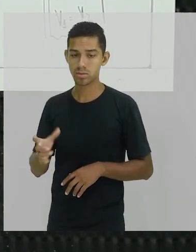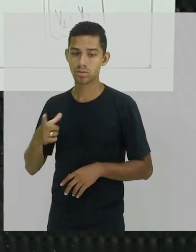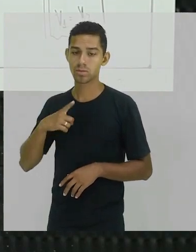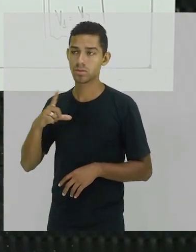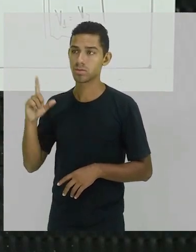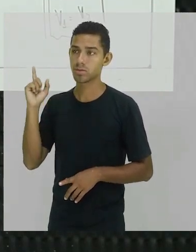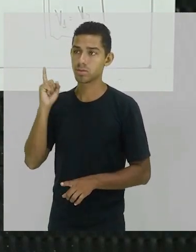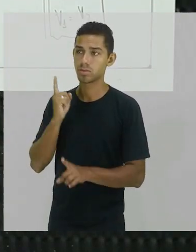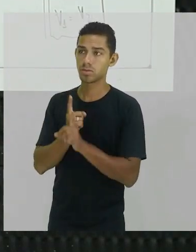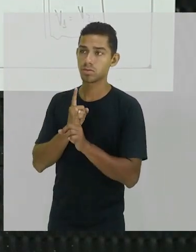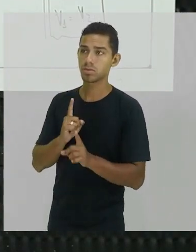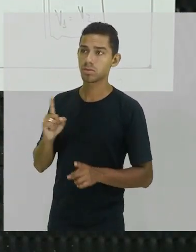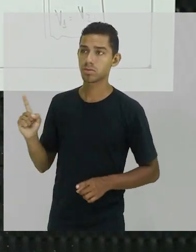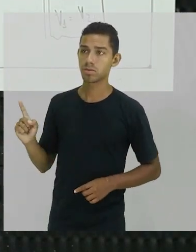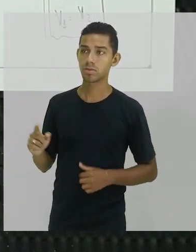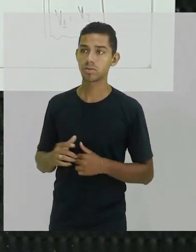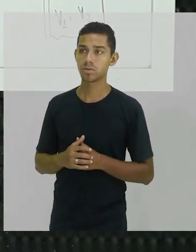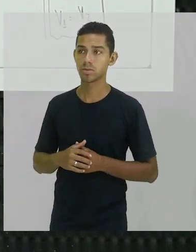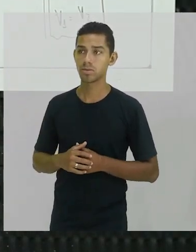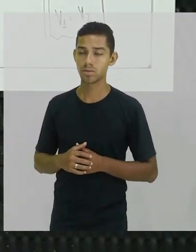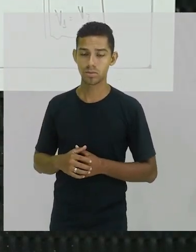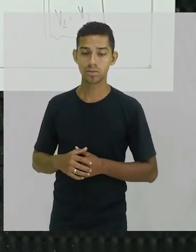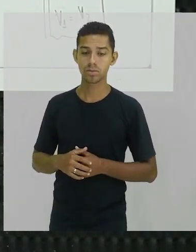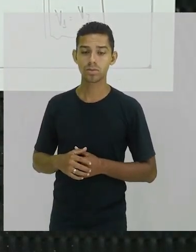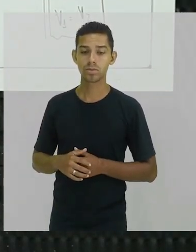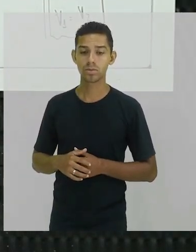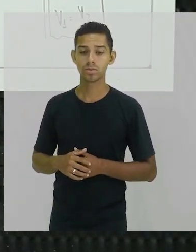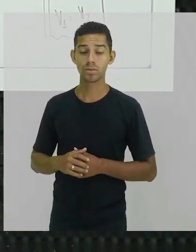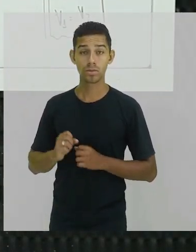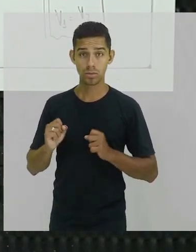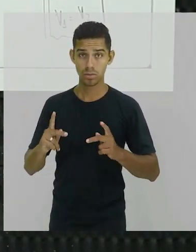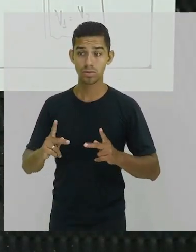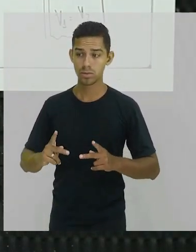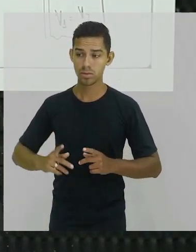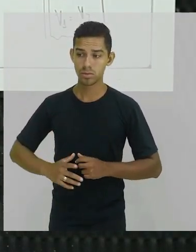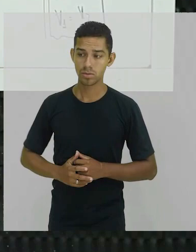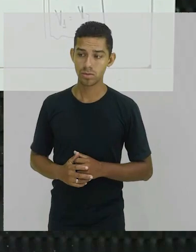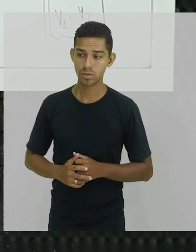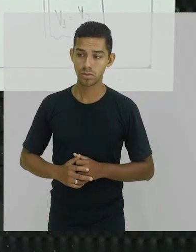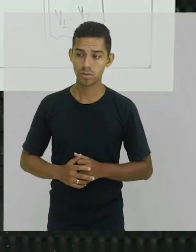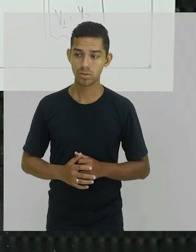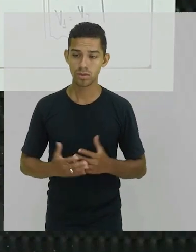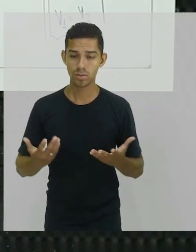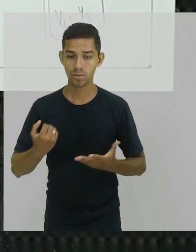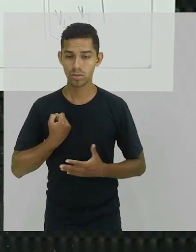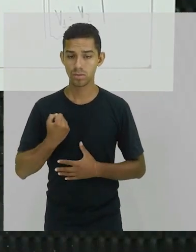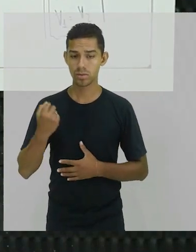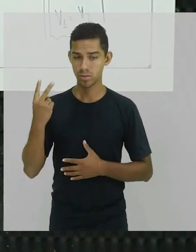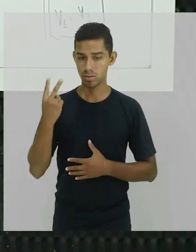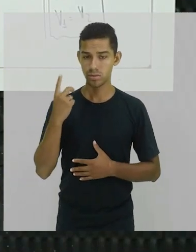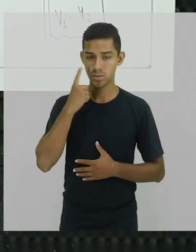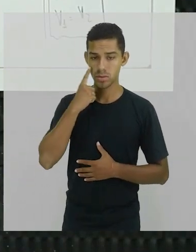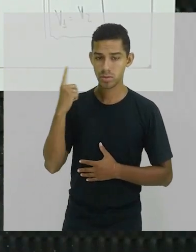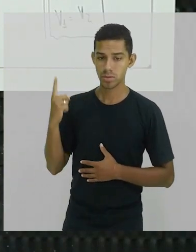resposta nós vamos encontrar lá na letra D, certo? Então vamos para a questão 2.